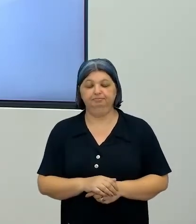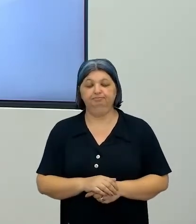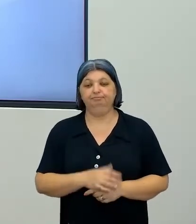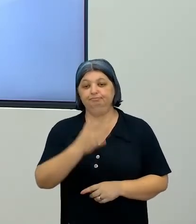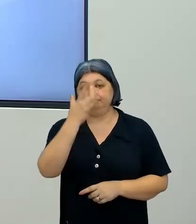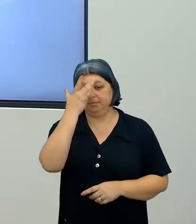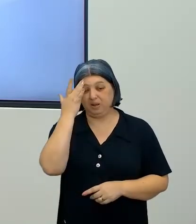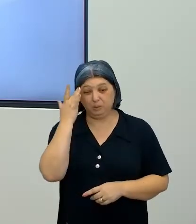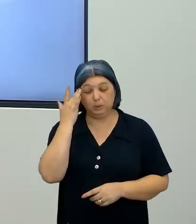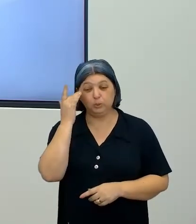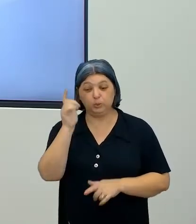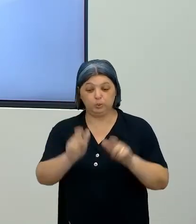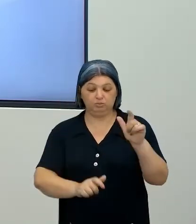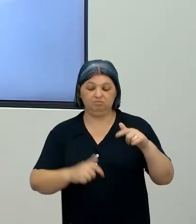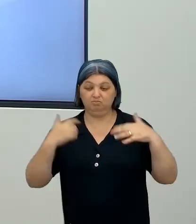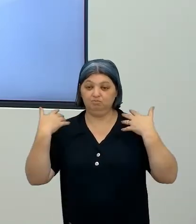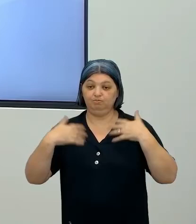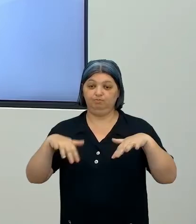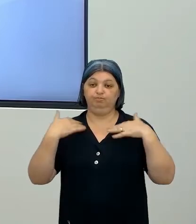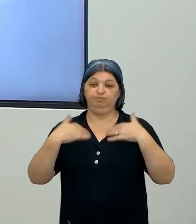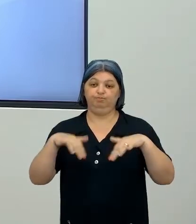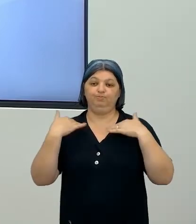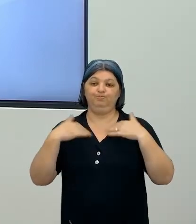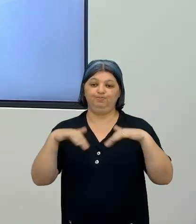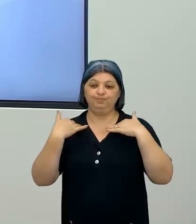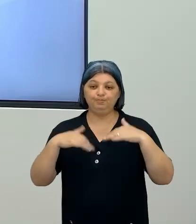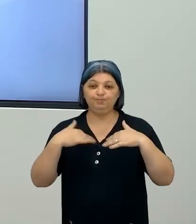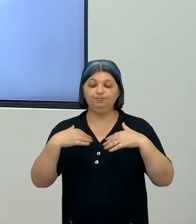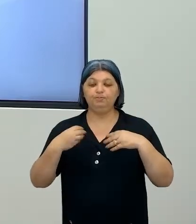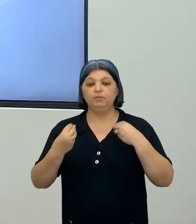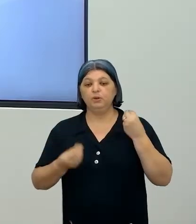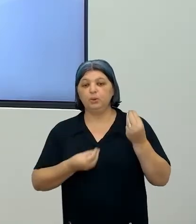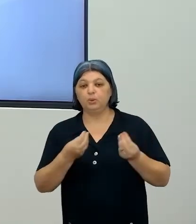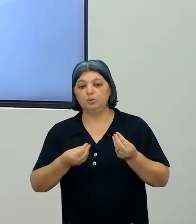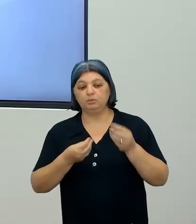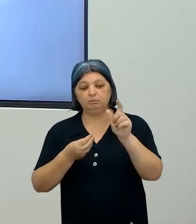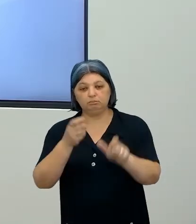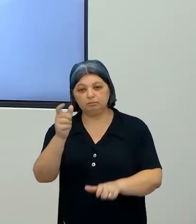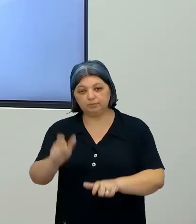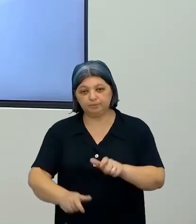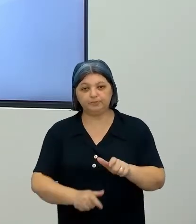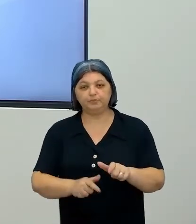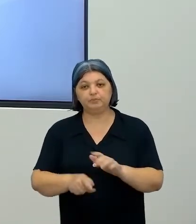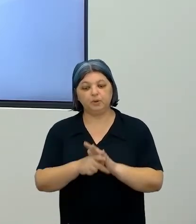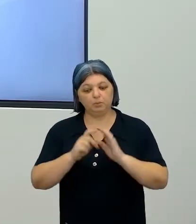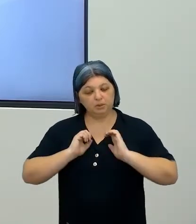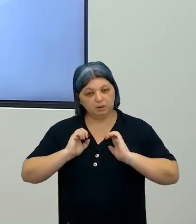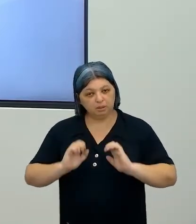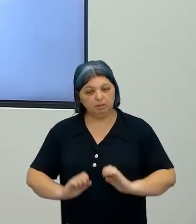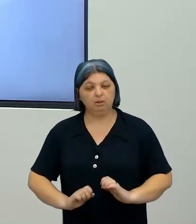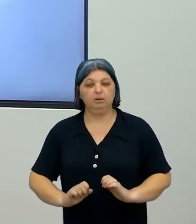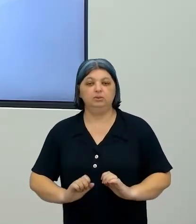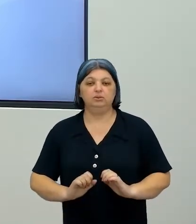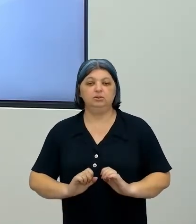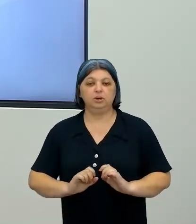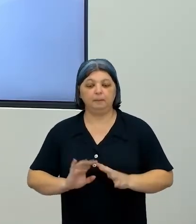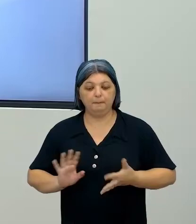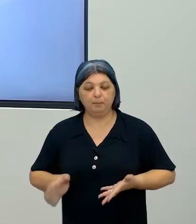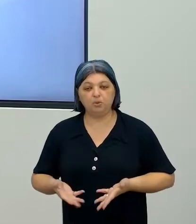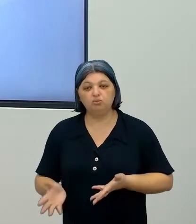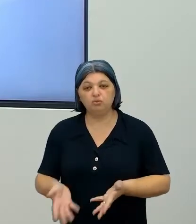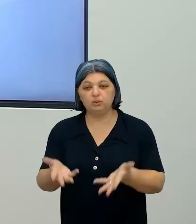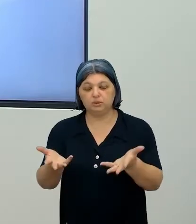no sujeito, né? Então, para que esse sujeito ele se mantenha com uma ética, ou seja, com uma